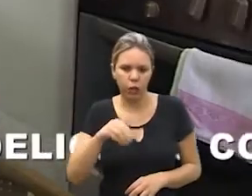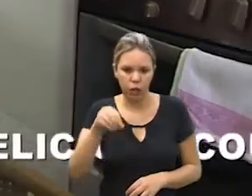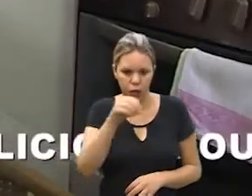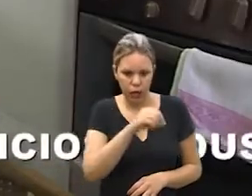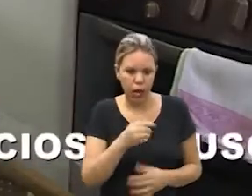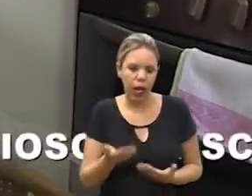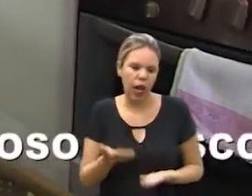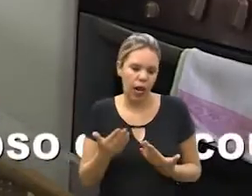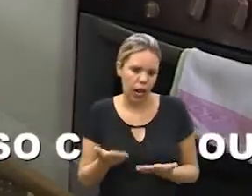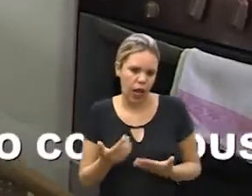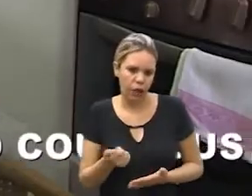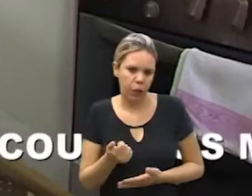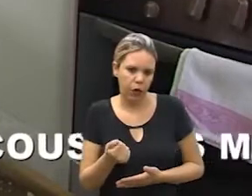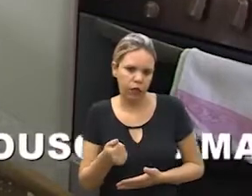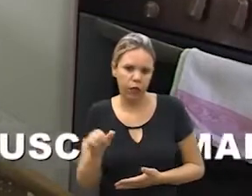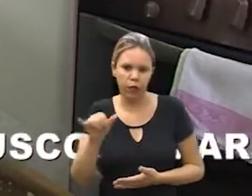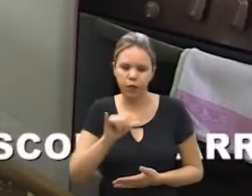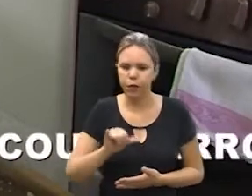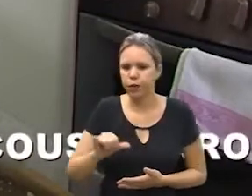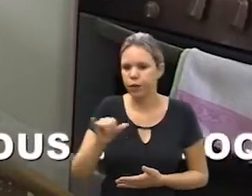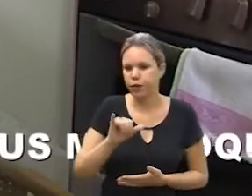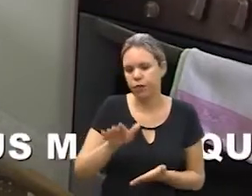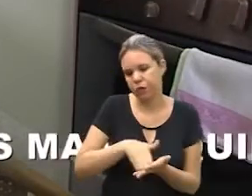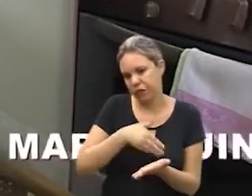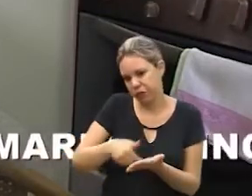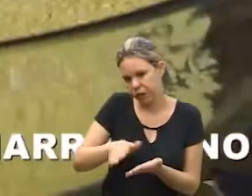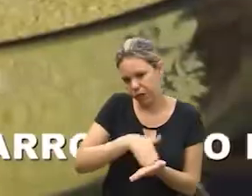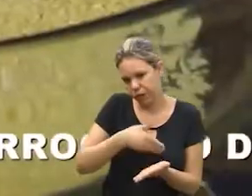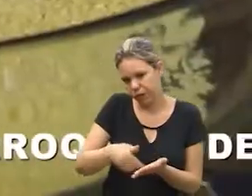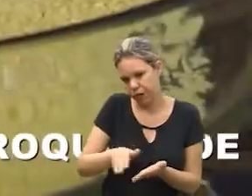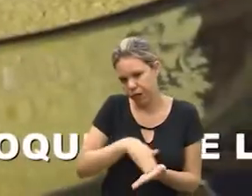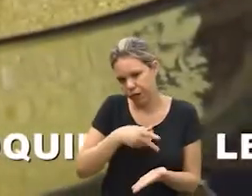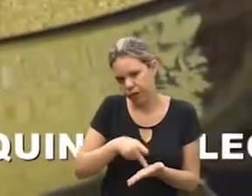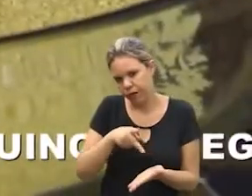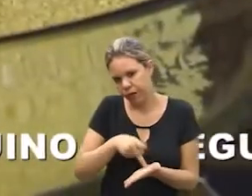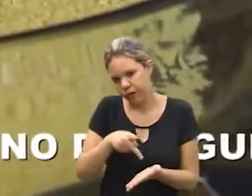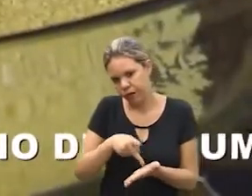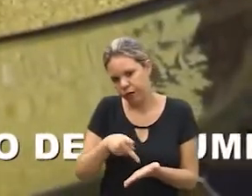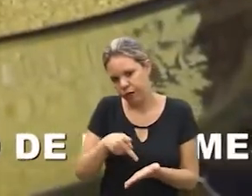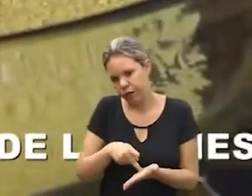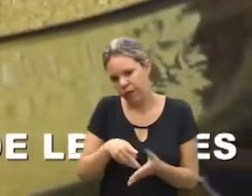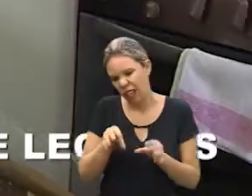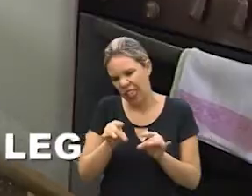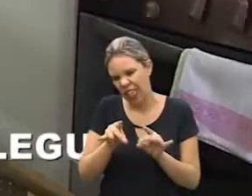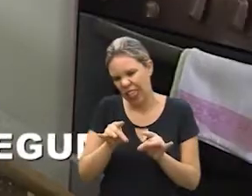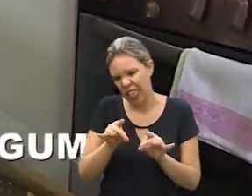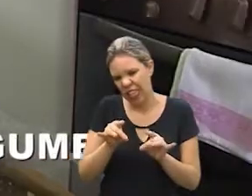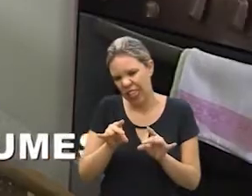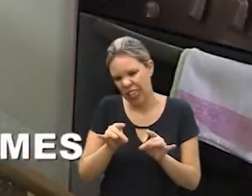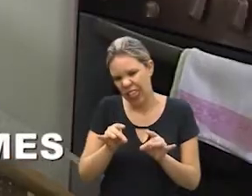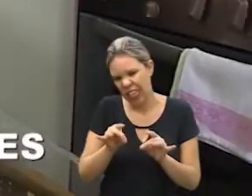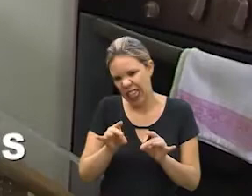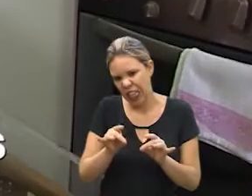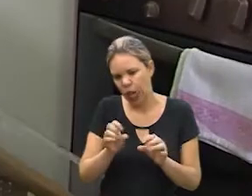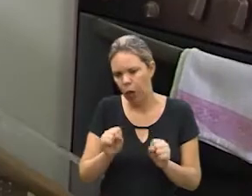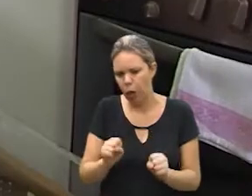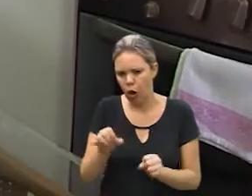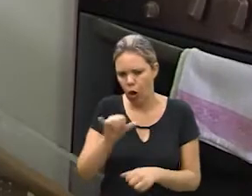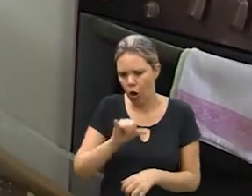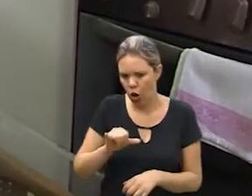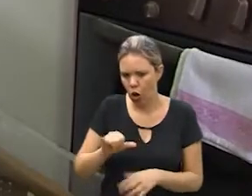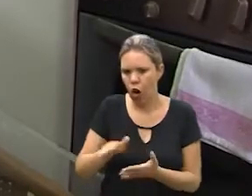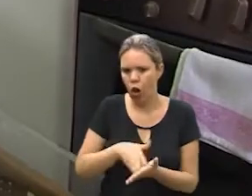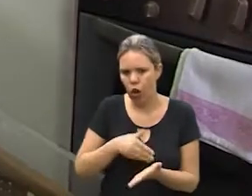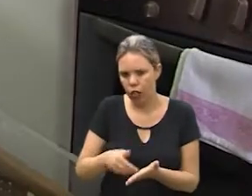É, levemente. Vou colocar um pouquinho de azeite ou manteiga também, porque na verdade quando você hidrata ele dá uma grudadinha. Então pode ser o azeite ou